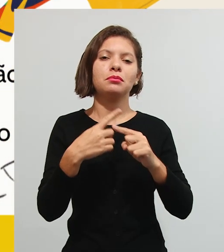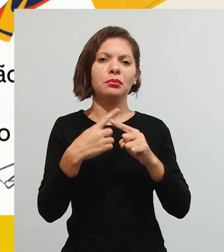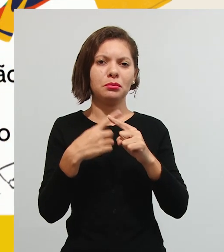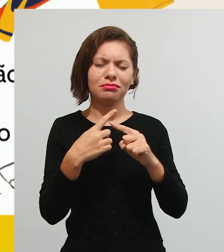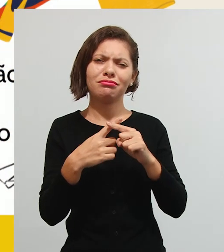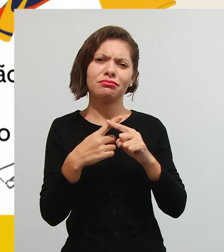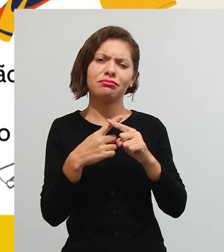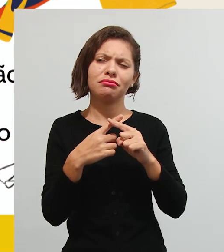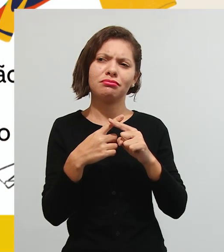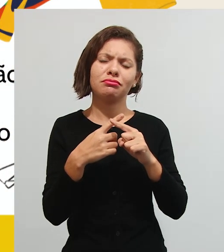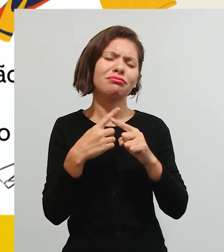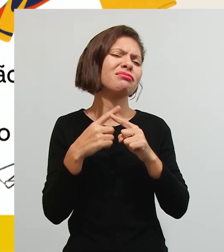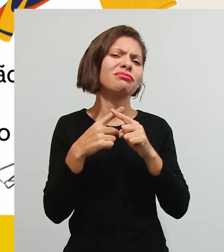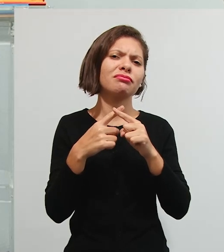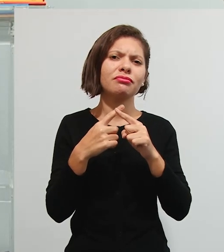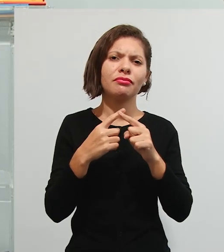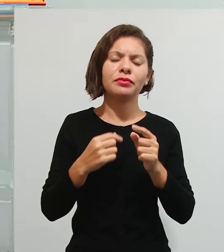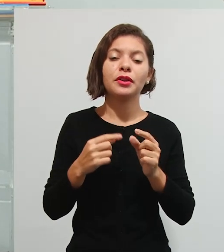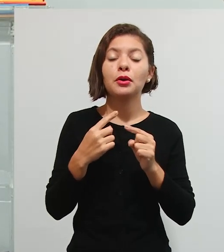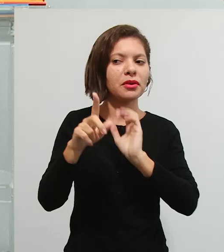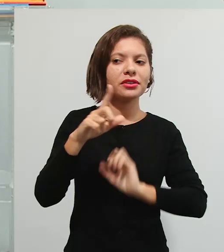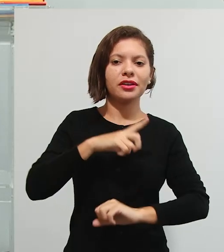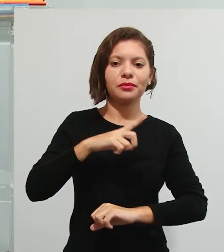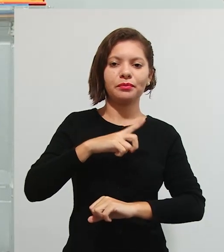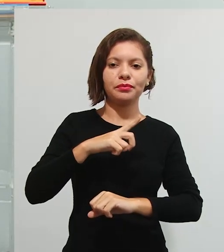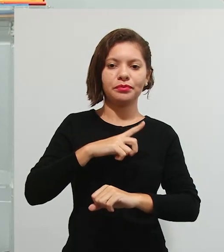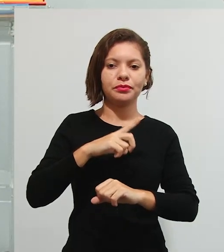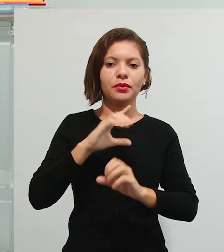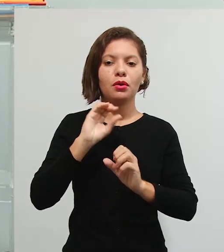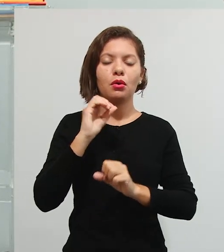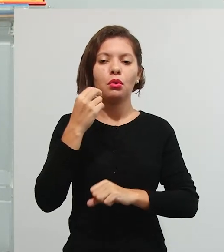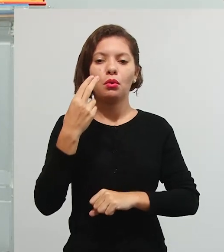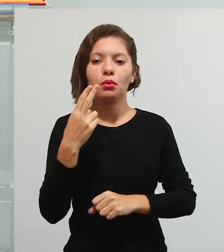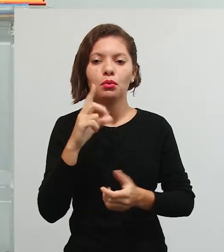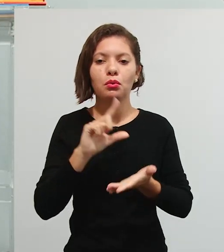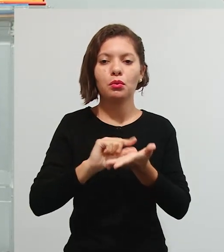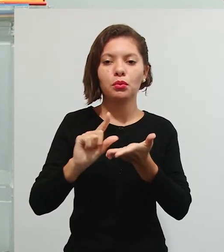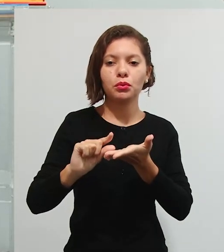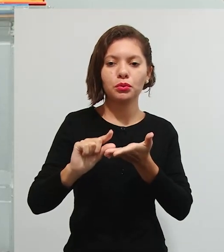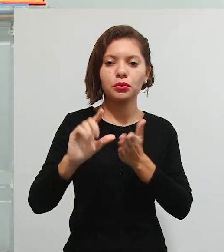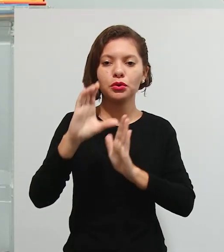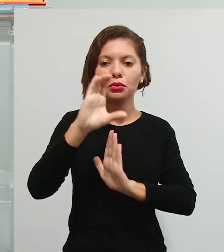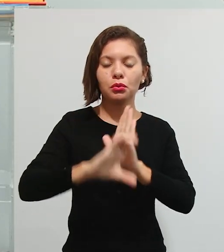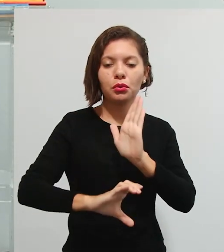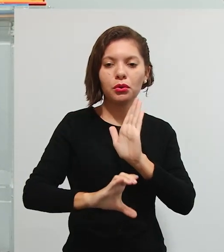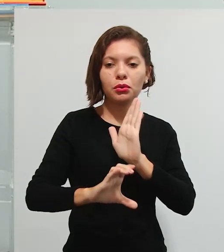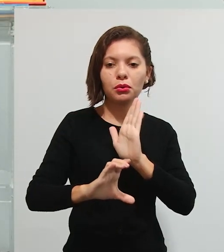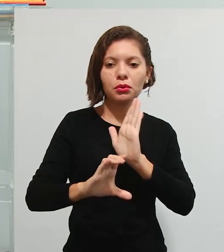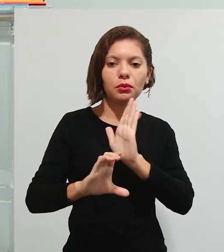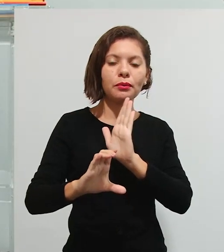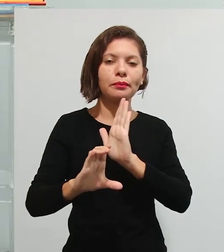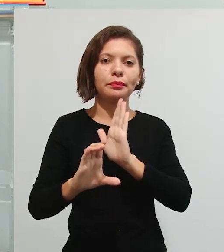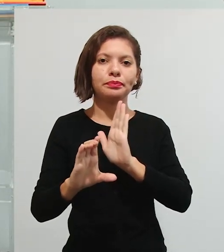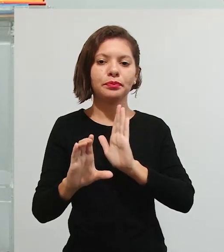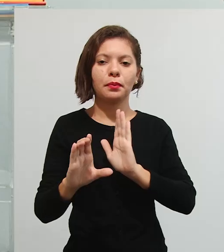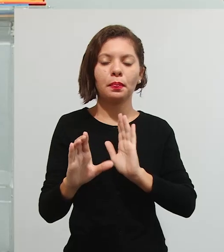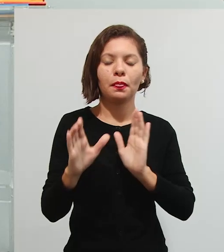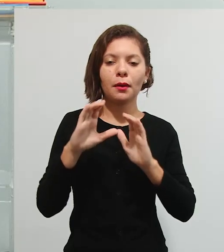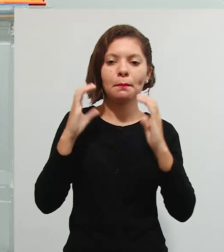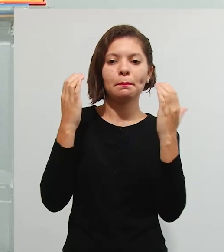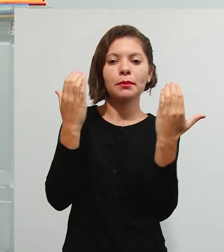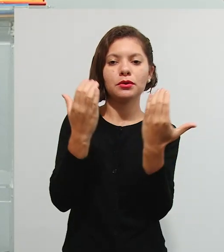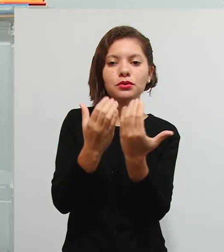tem que responder. E aí agora a gente vai para quê? Esse projeto de pesquisa, portanto, ele visa um resultado. E